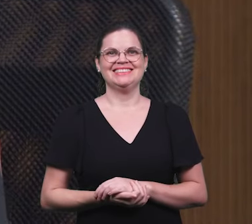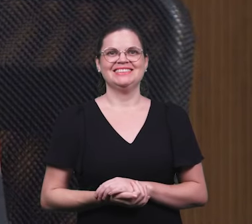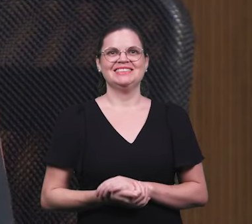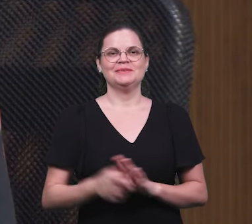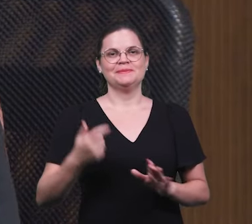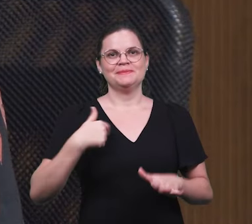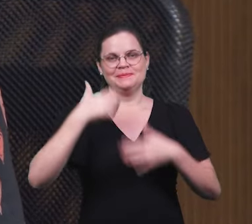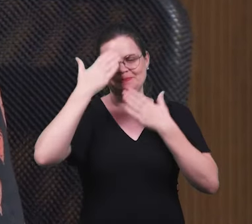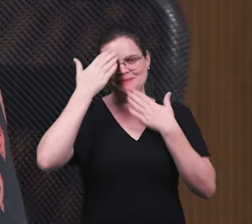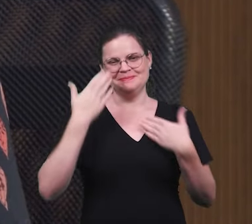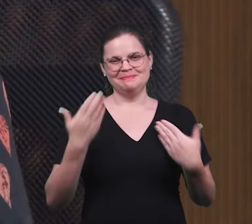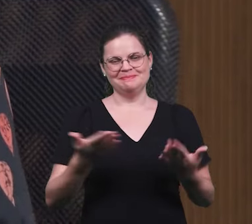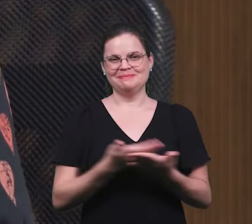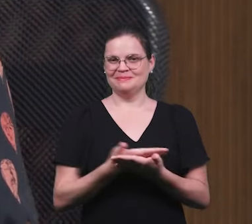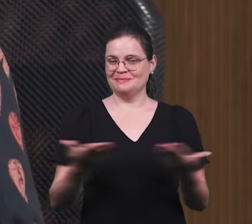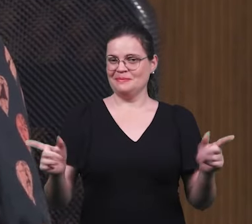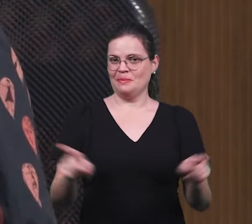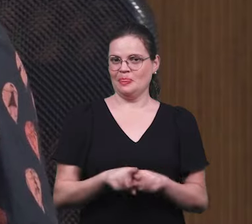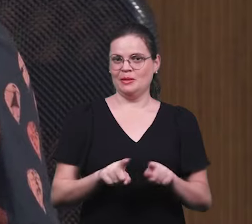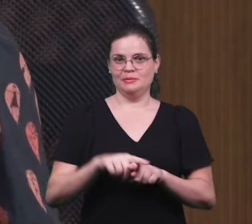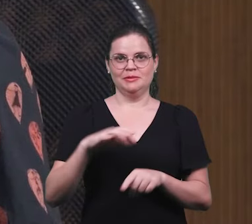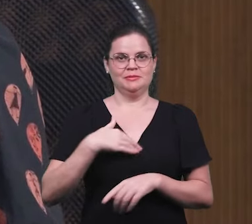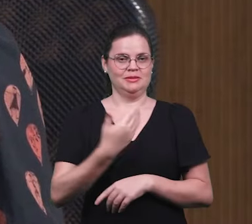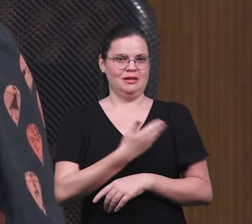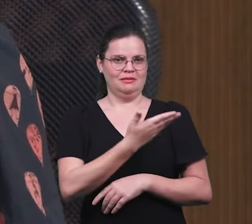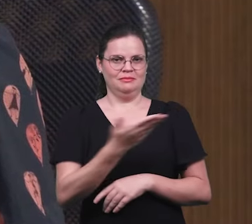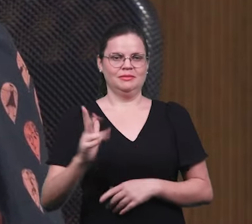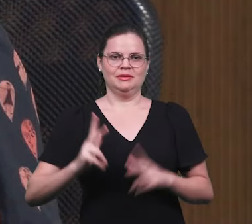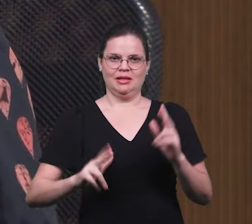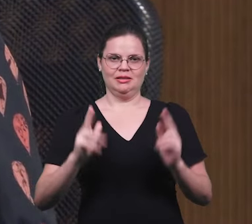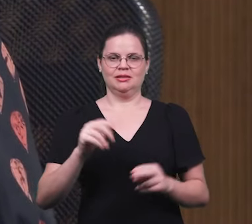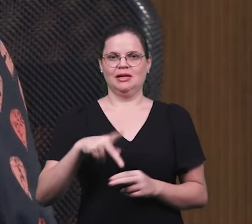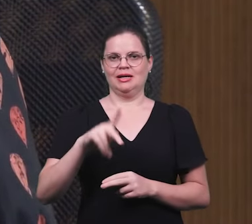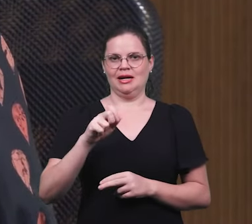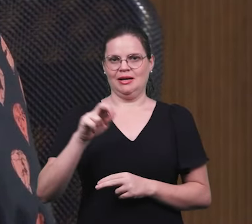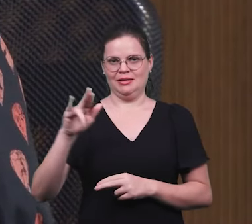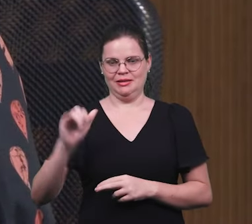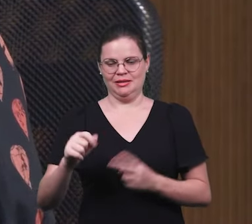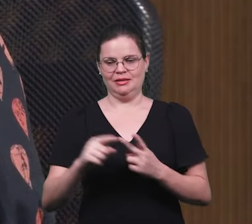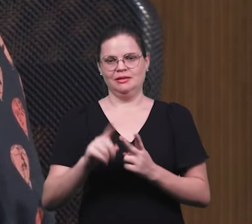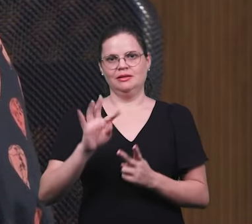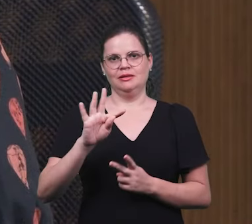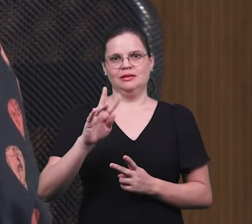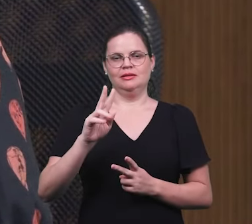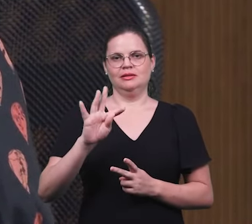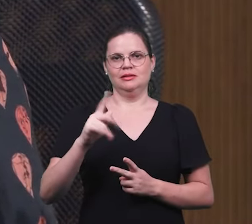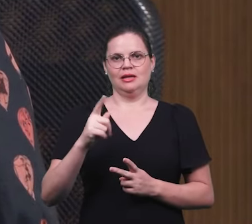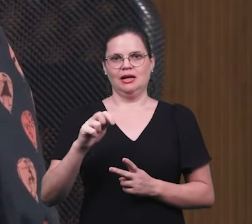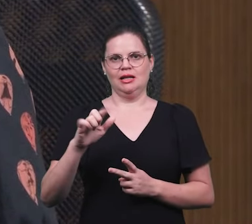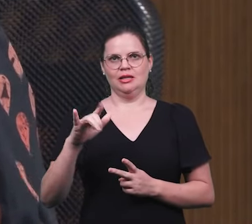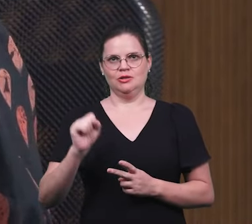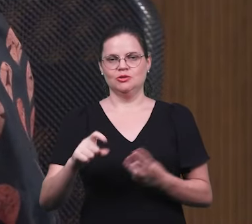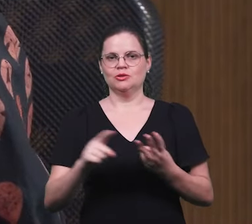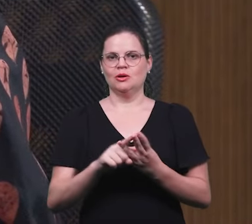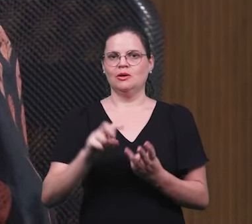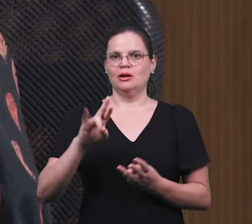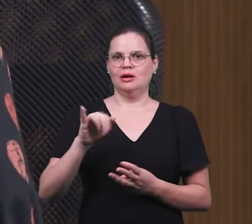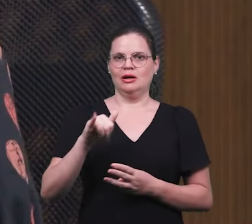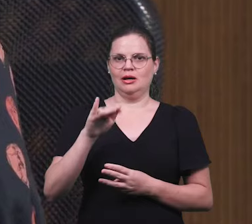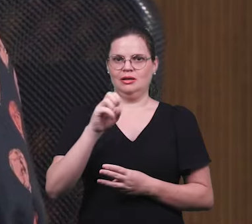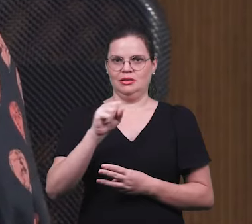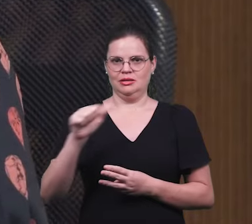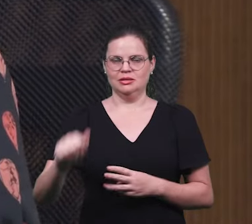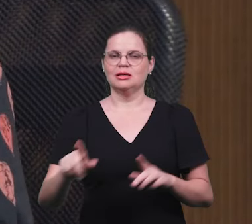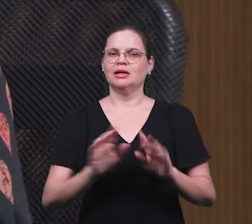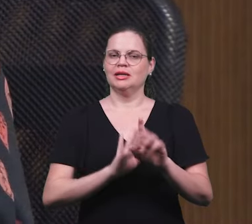Andréia, quero agradecer aqui também os meus amigos da equipe de produção, Karina, Tailson, Raíssa, que ajudam a construir